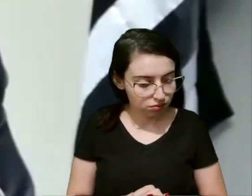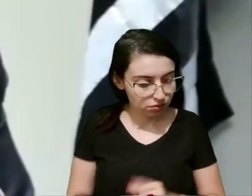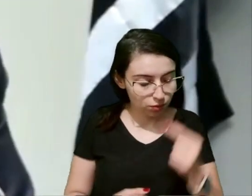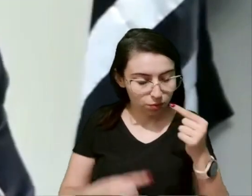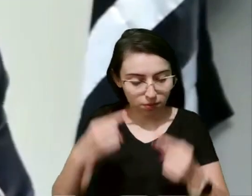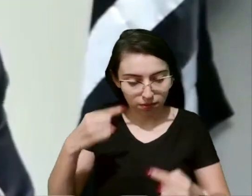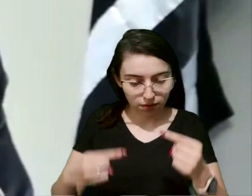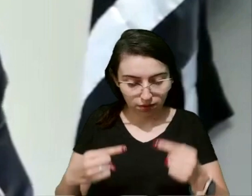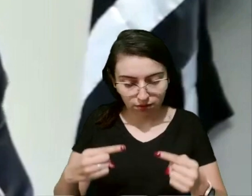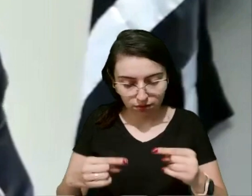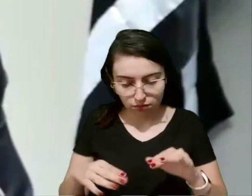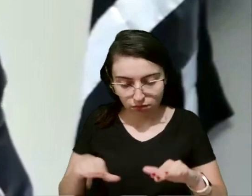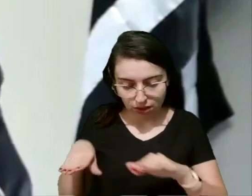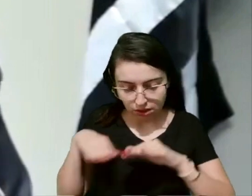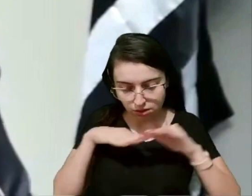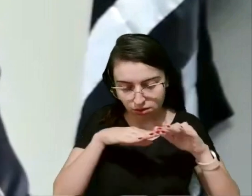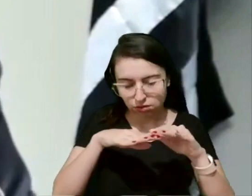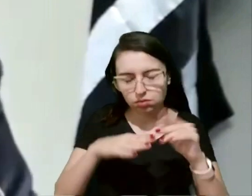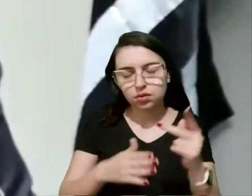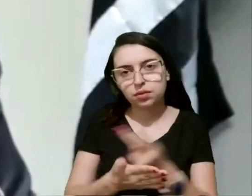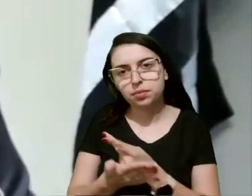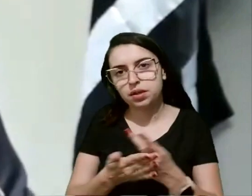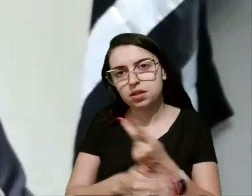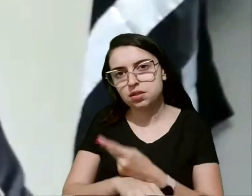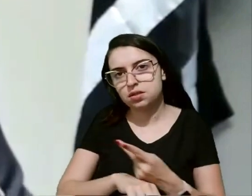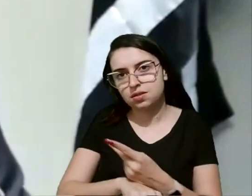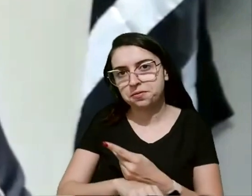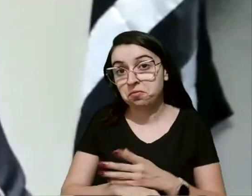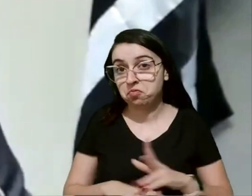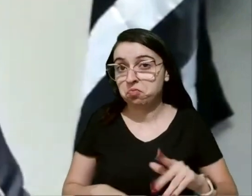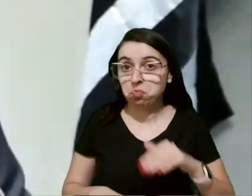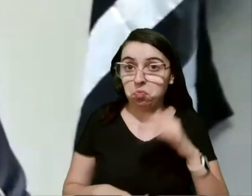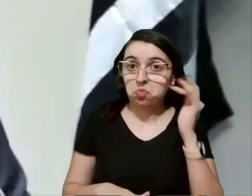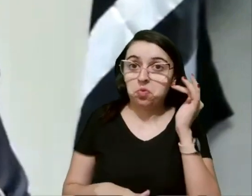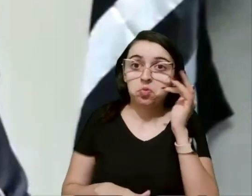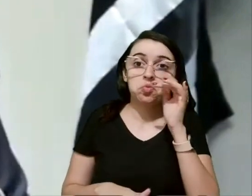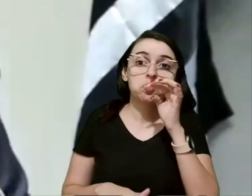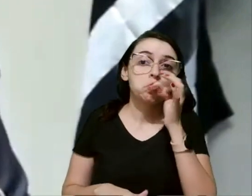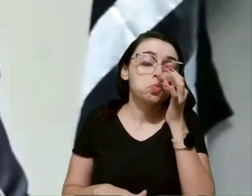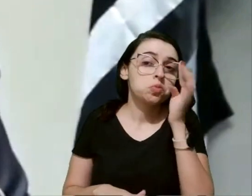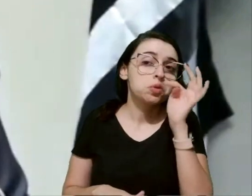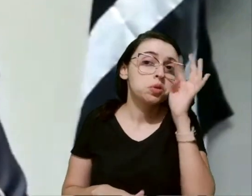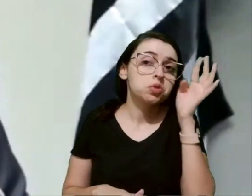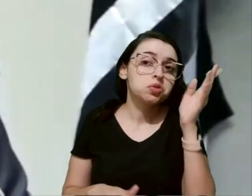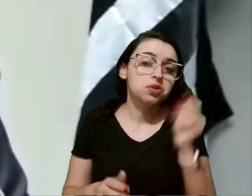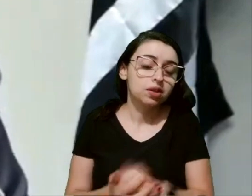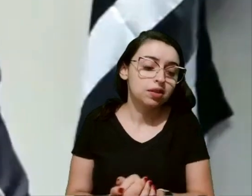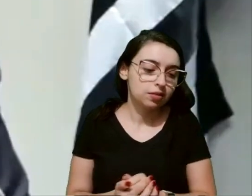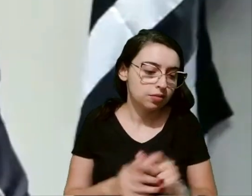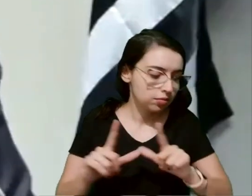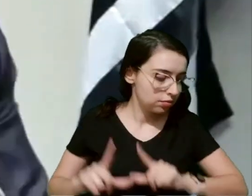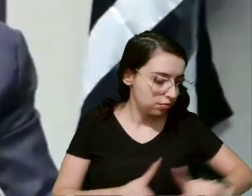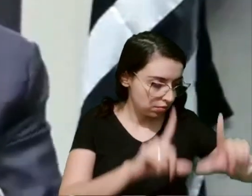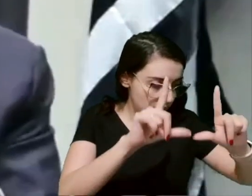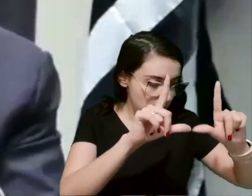uma métrica, uma análise que é uma das análises mais elegantes que eu já vi. Depois eu mostro o gráfico para a gente